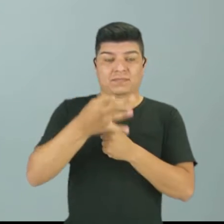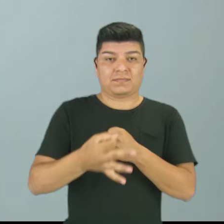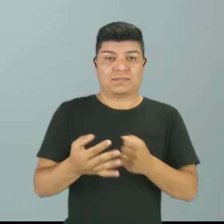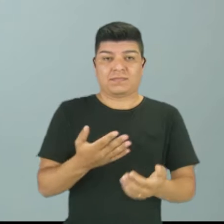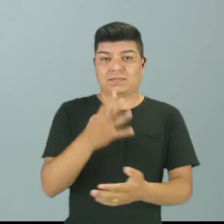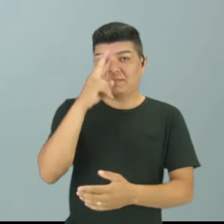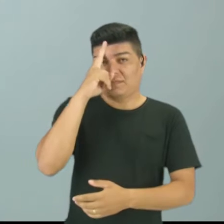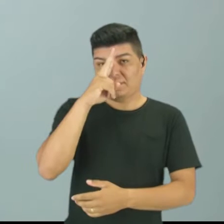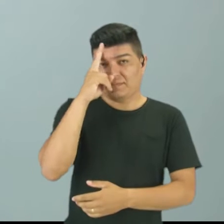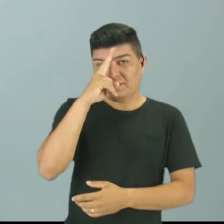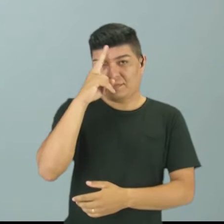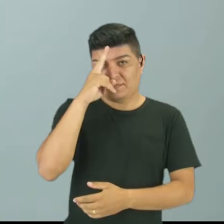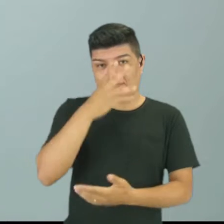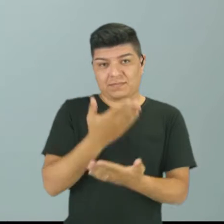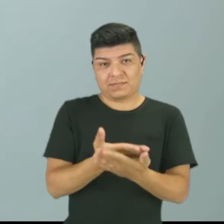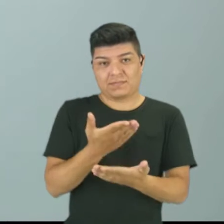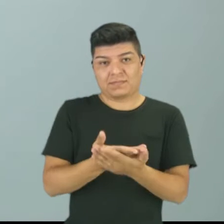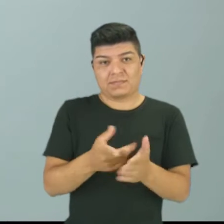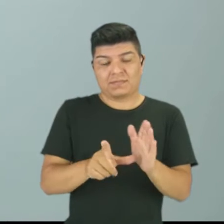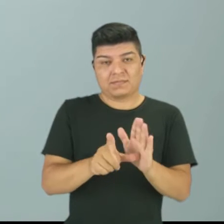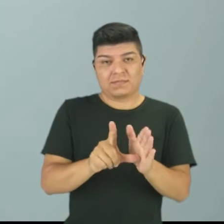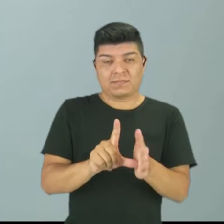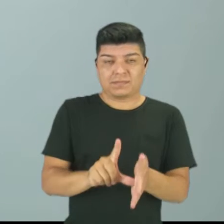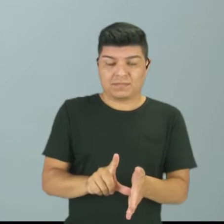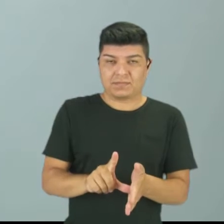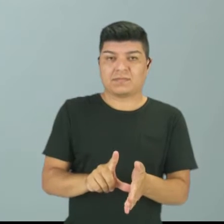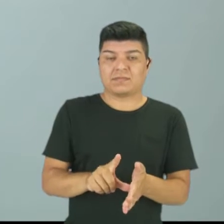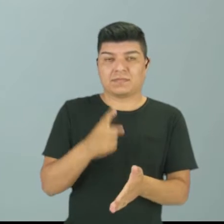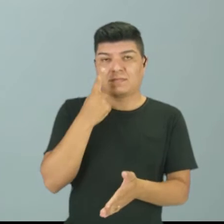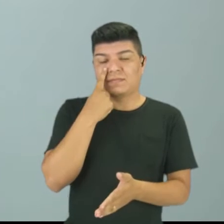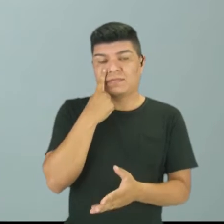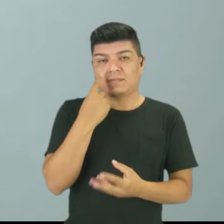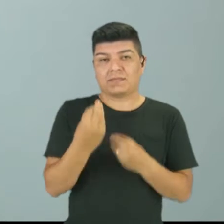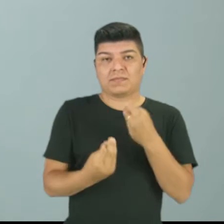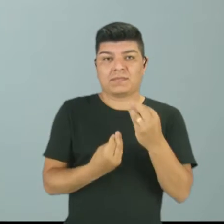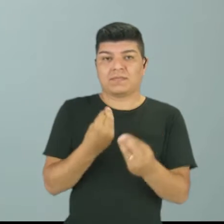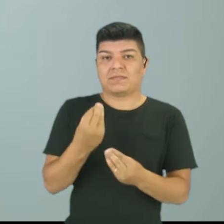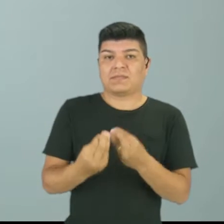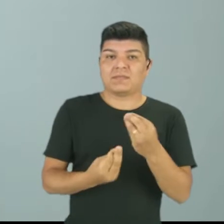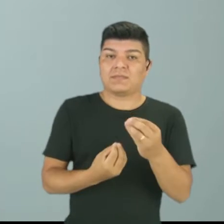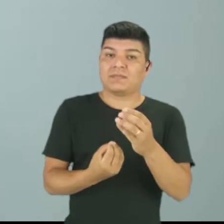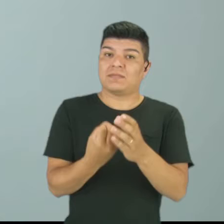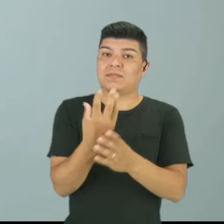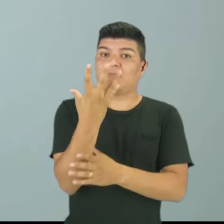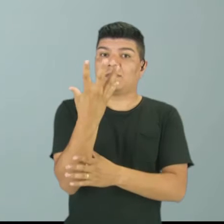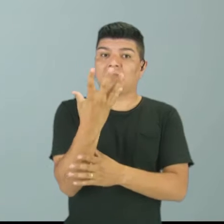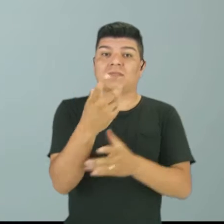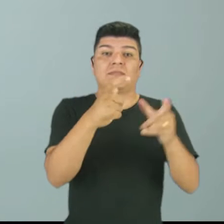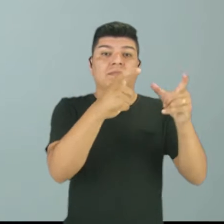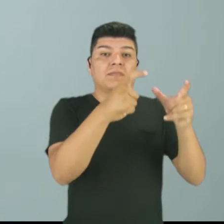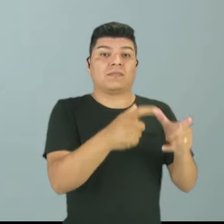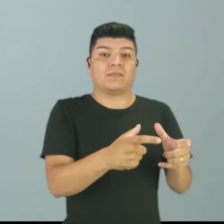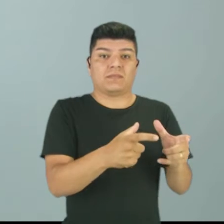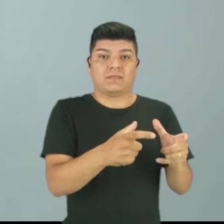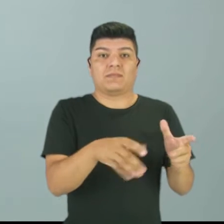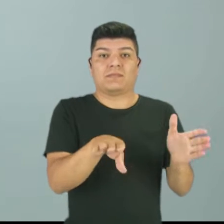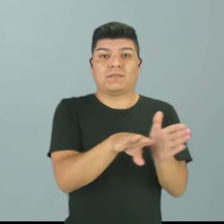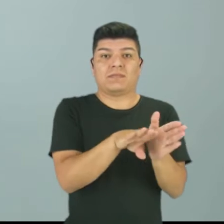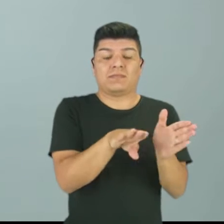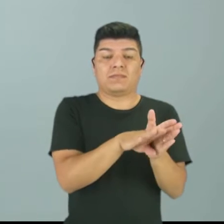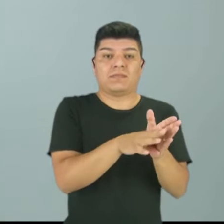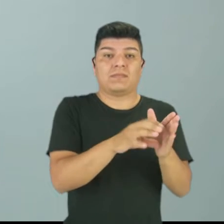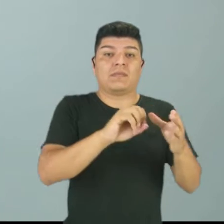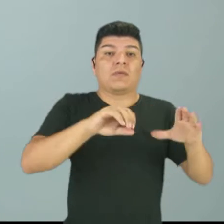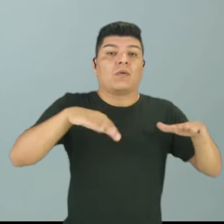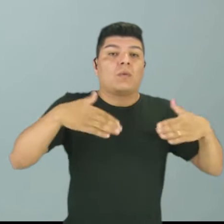já se lembra da nossa aula anterior, que vimos como esse gênero surgiu, de onde veio, quais são